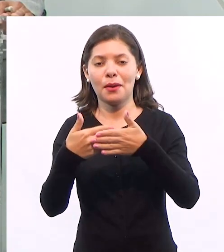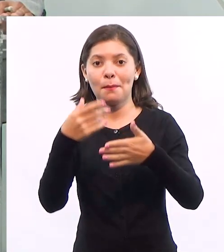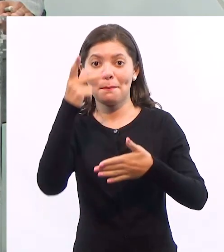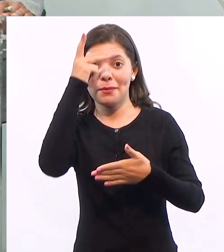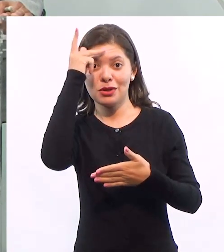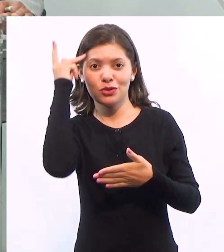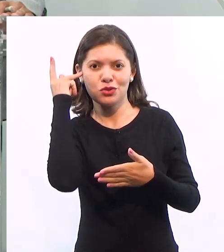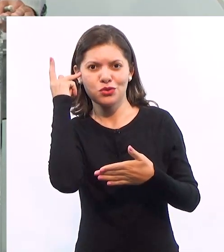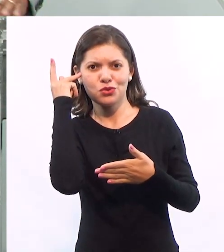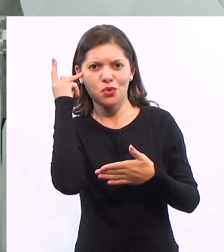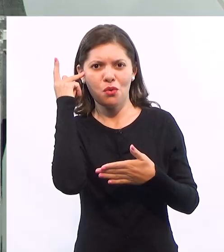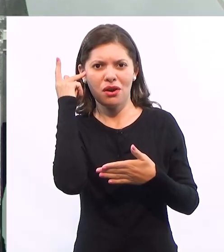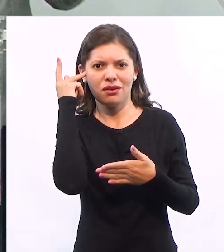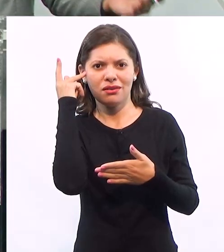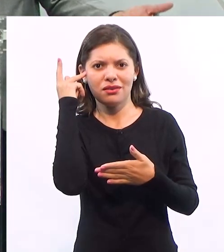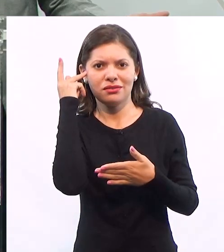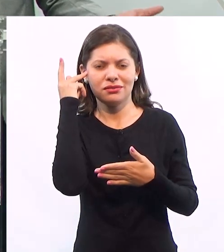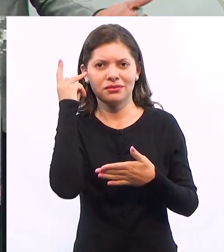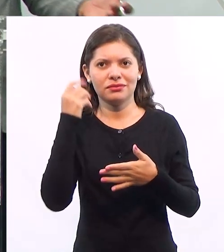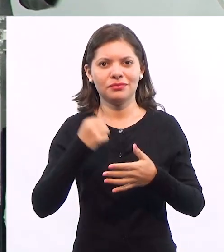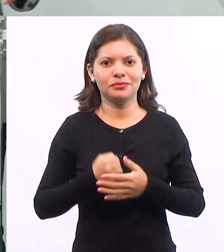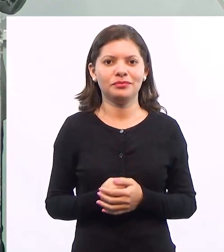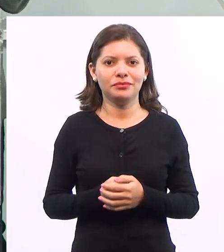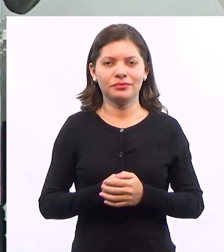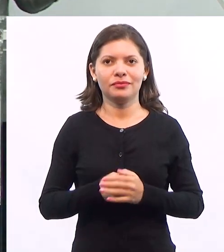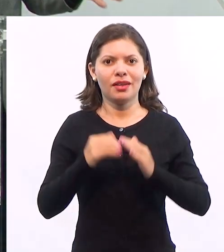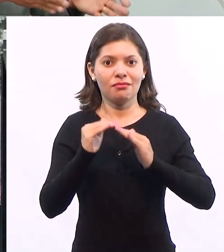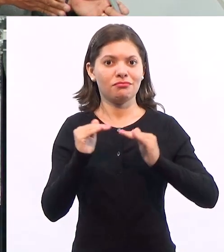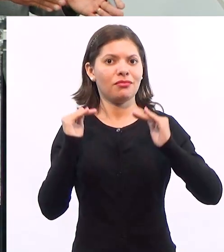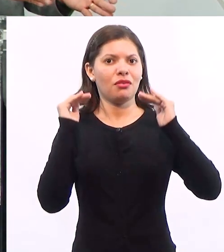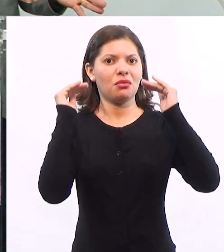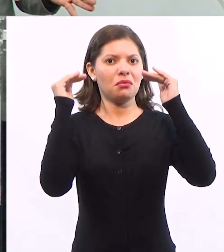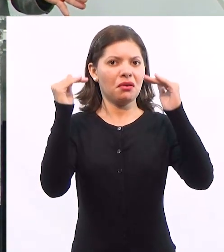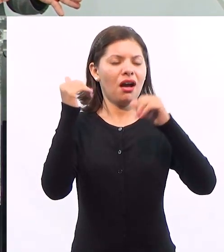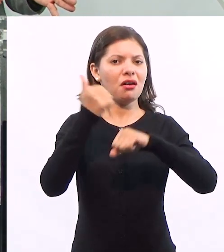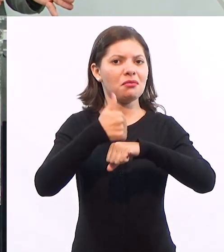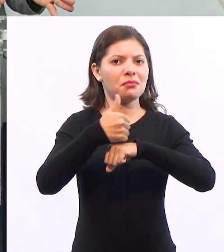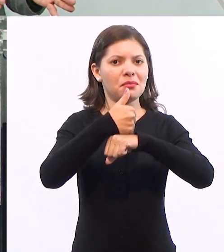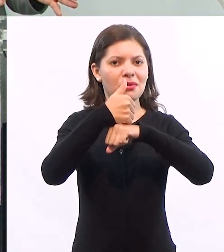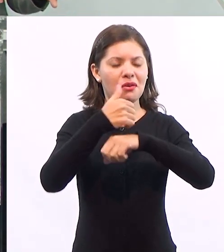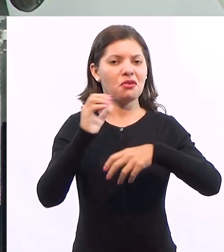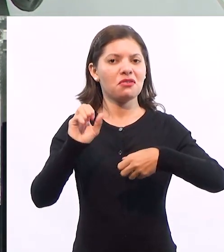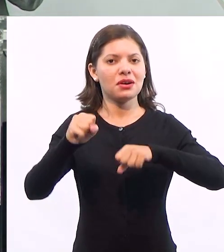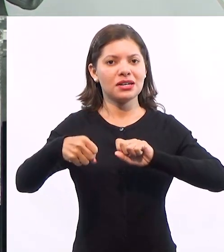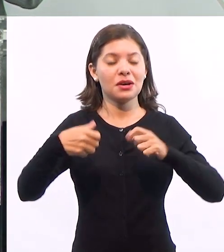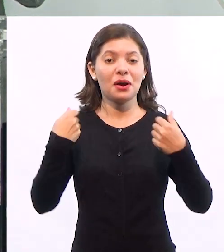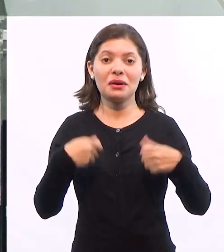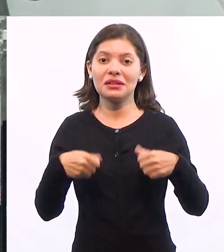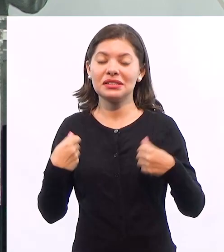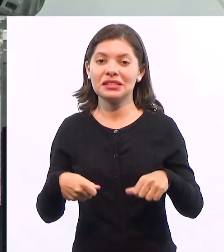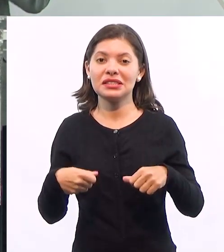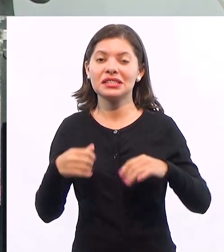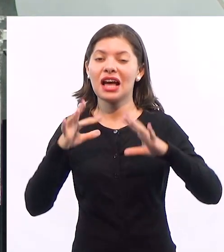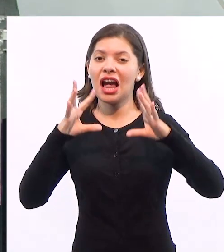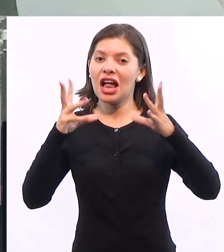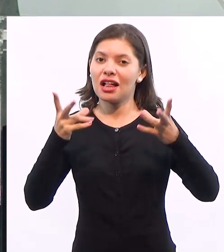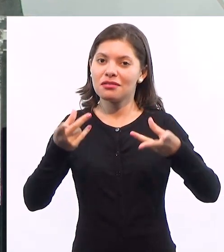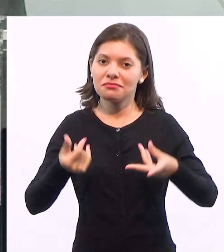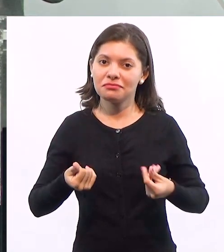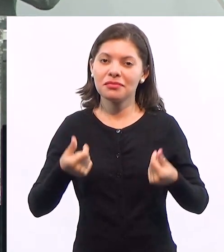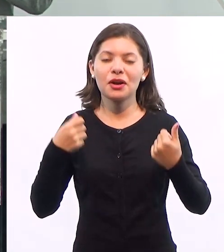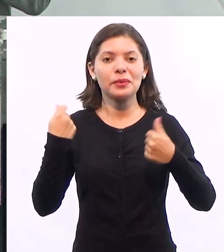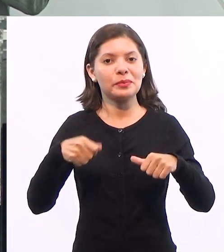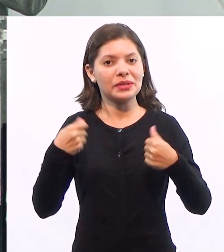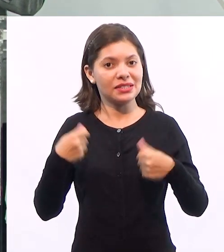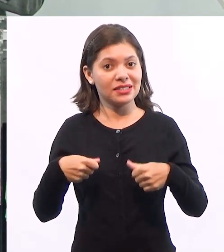dá para colocar uma pessoa desequilibrada num cargo que exige alguém com a formação ou que exige alguém com a